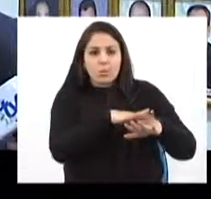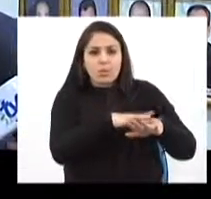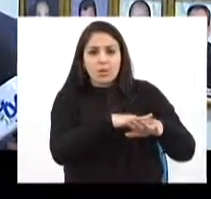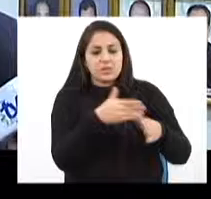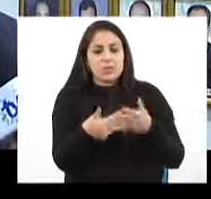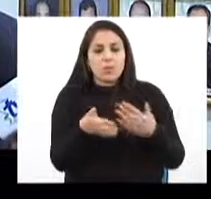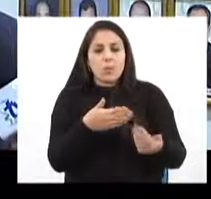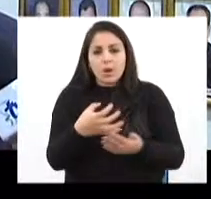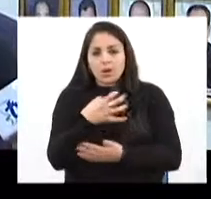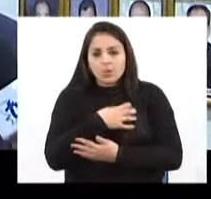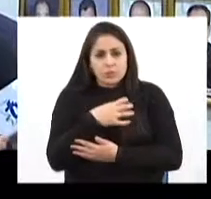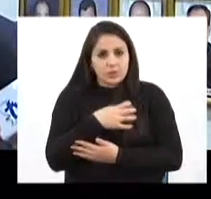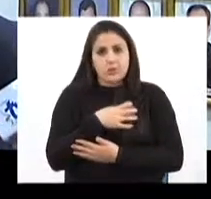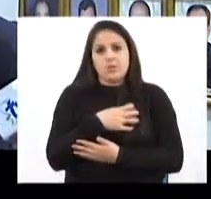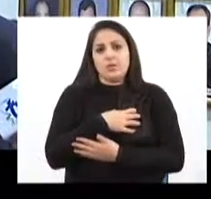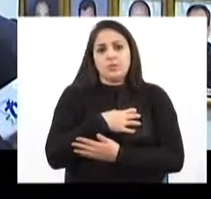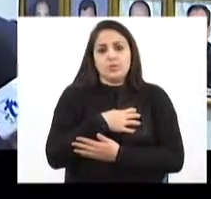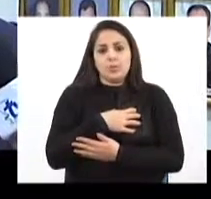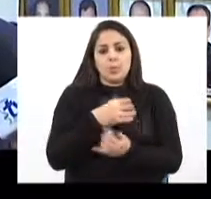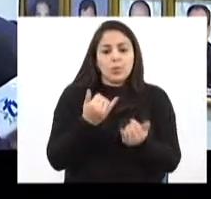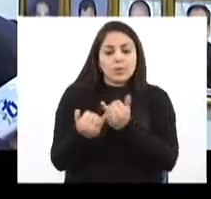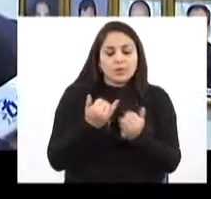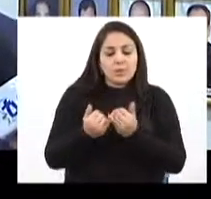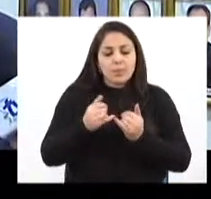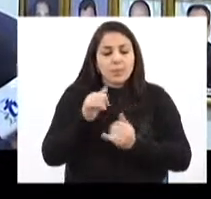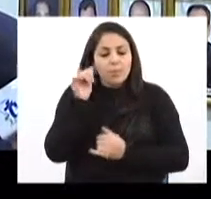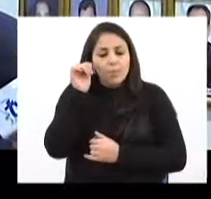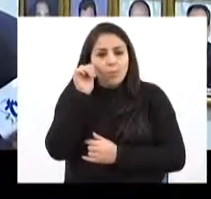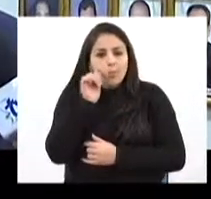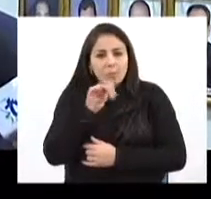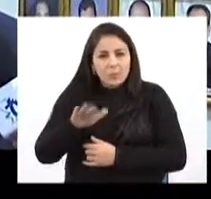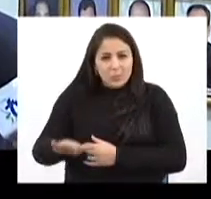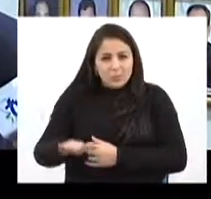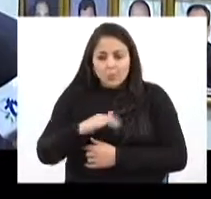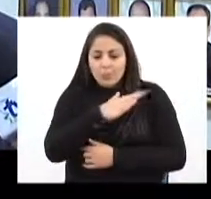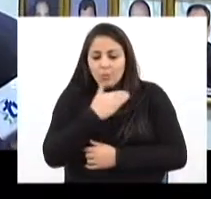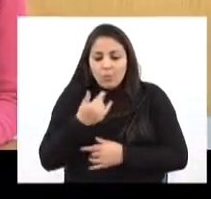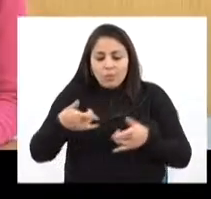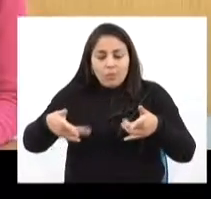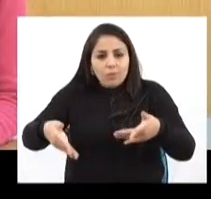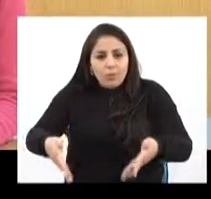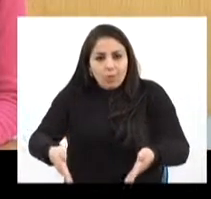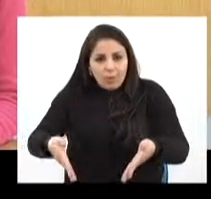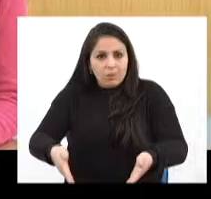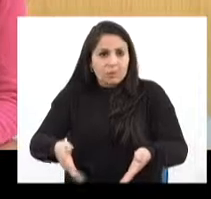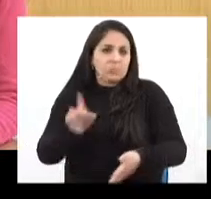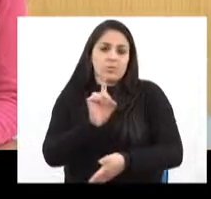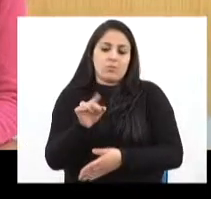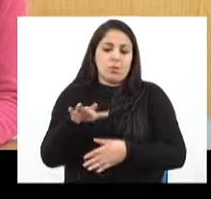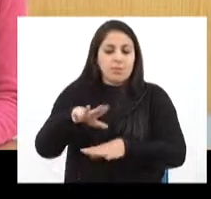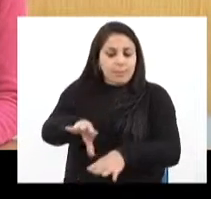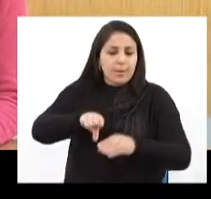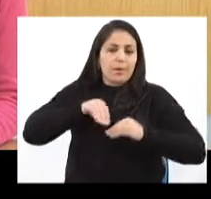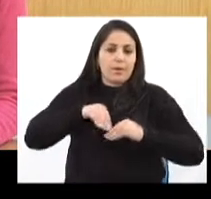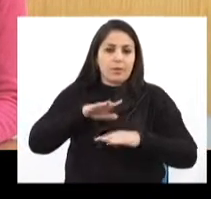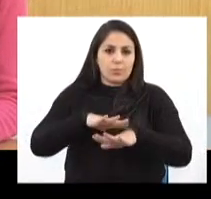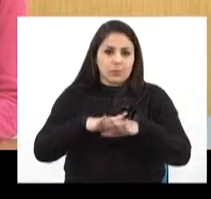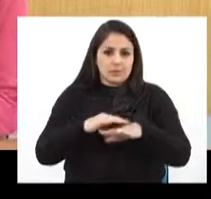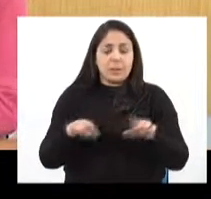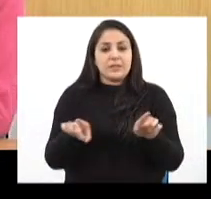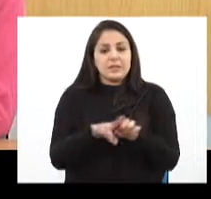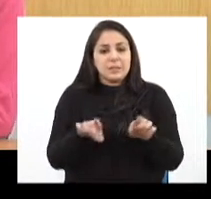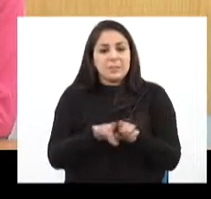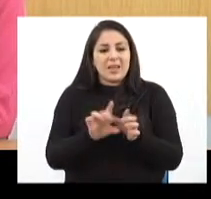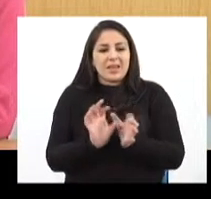alguém levantou a explicidade lá durante o velório da menina. Autoridades buscam informações